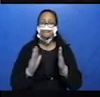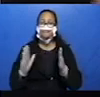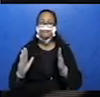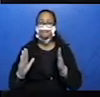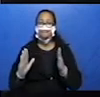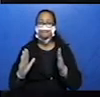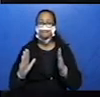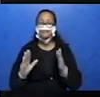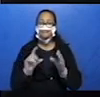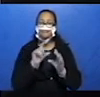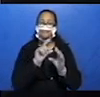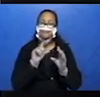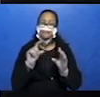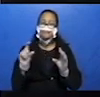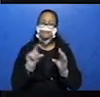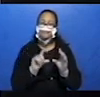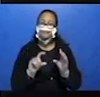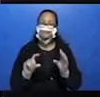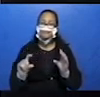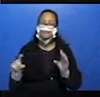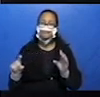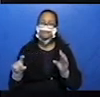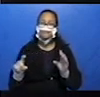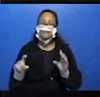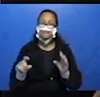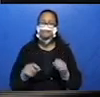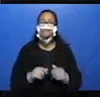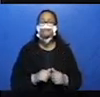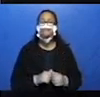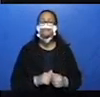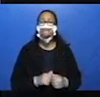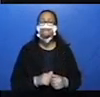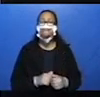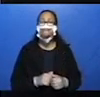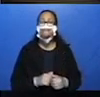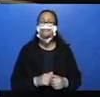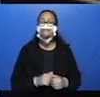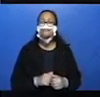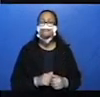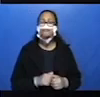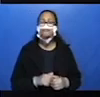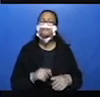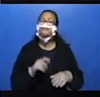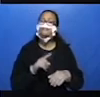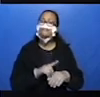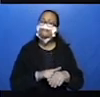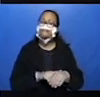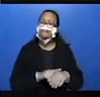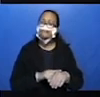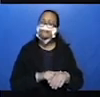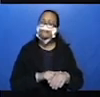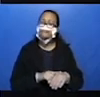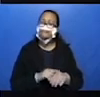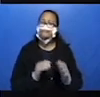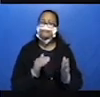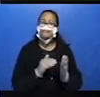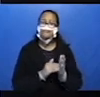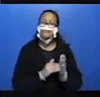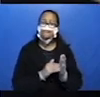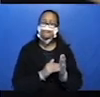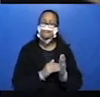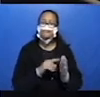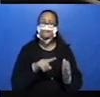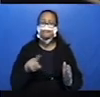linha, segunda linha. Vai ficar assim. Até o momento, você aprendeu as seguintes ordens de um